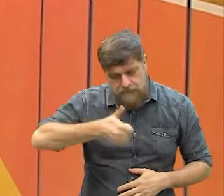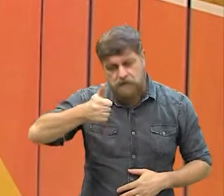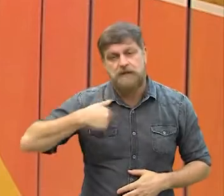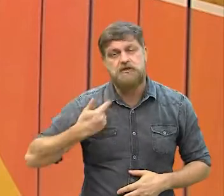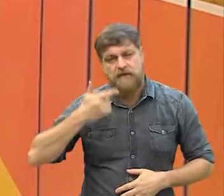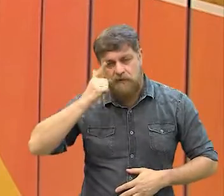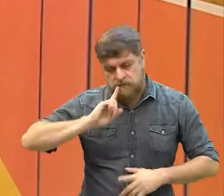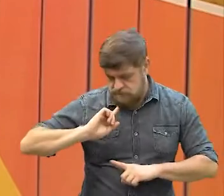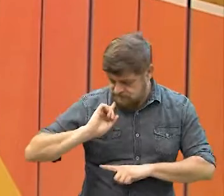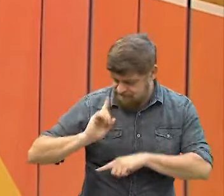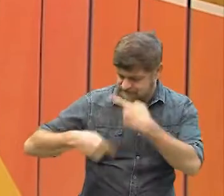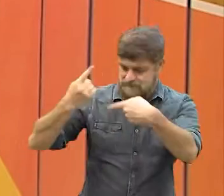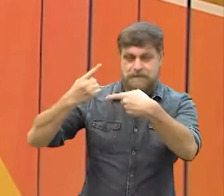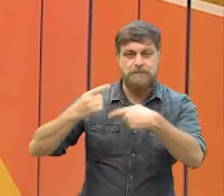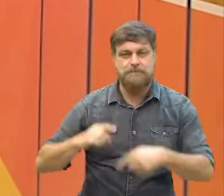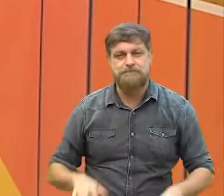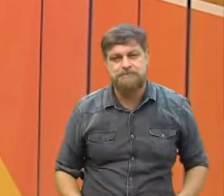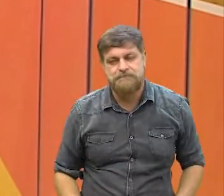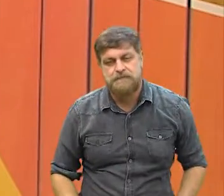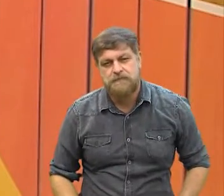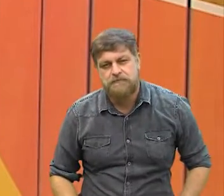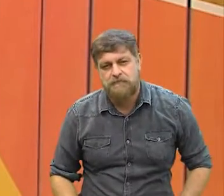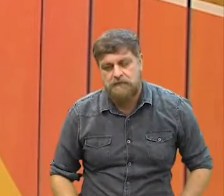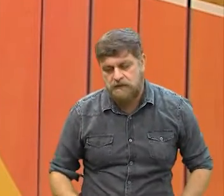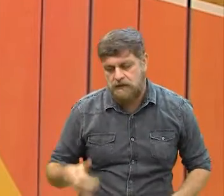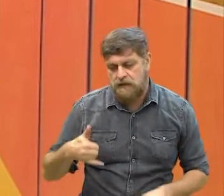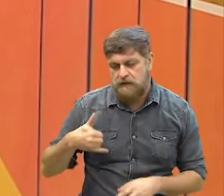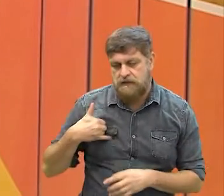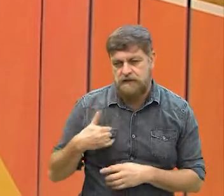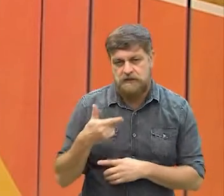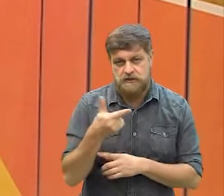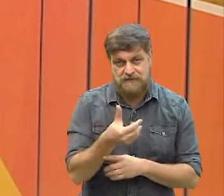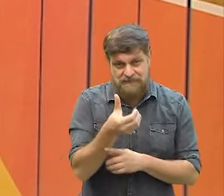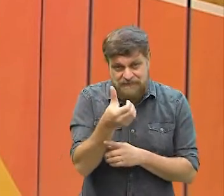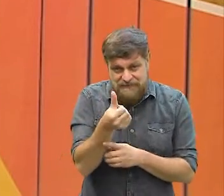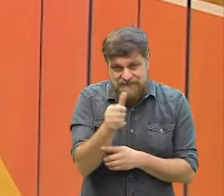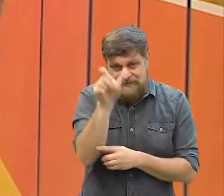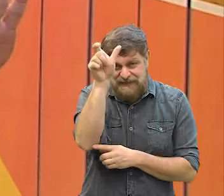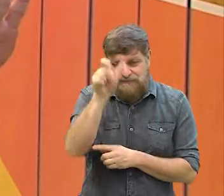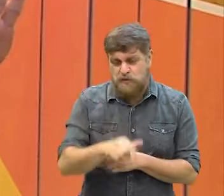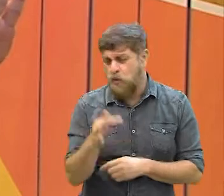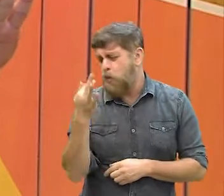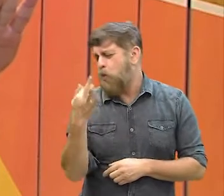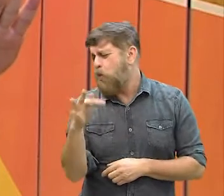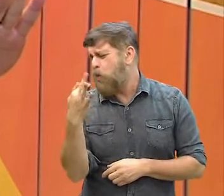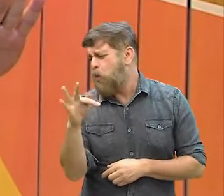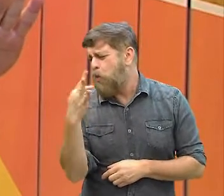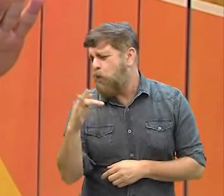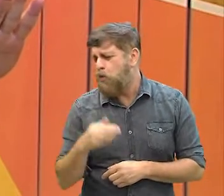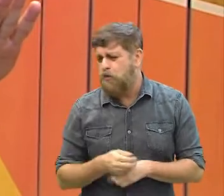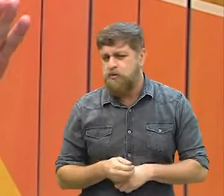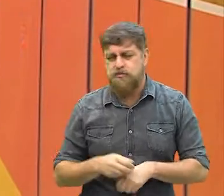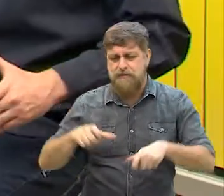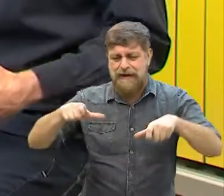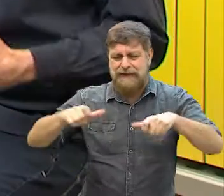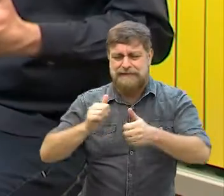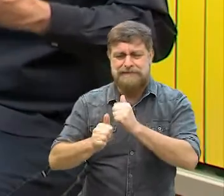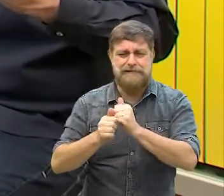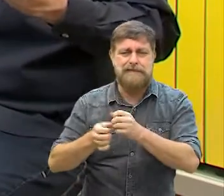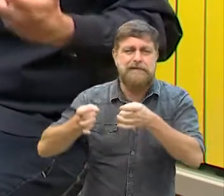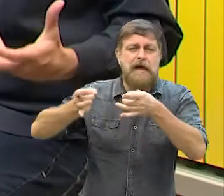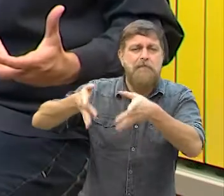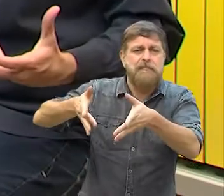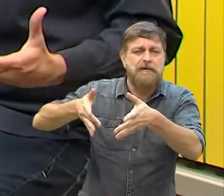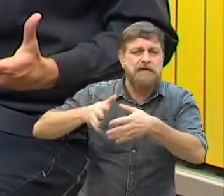ainda nesta evolução que está acontecendo. Aos 26 anos você machucou, abandonou os gramados. Como é que foi